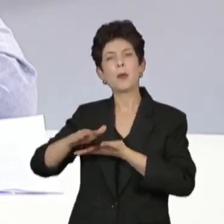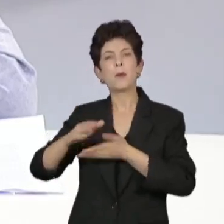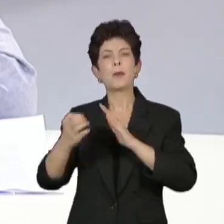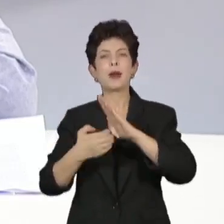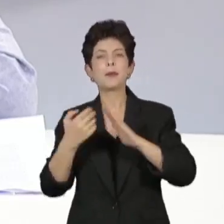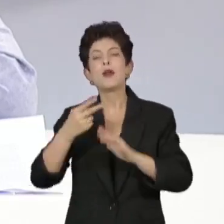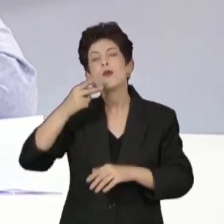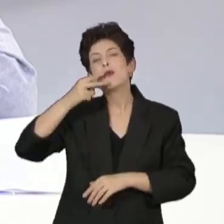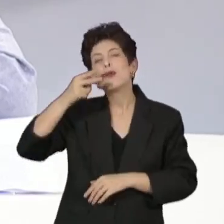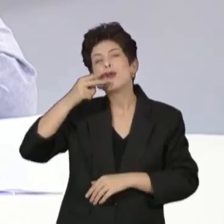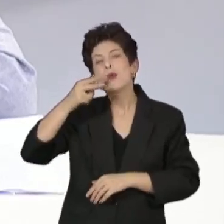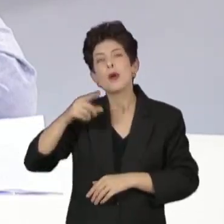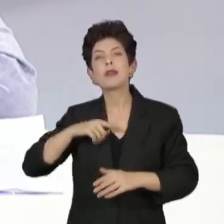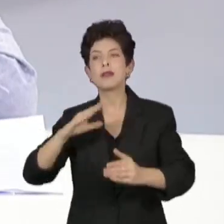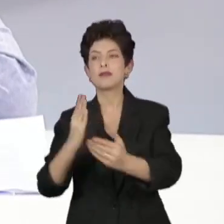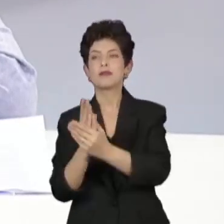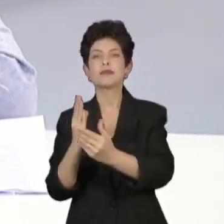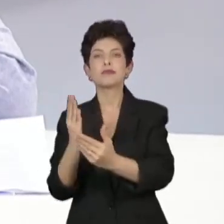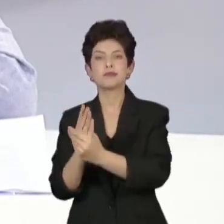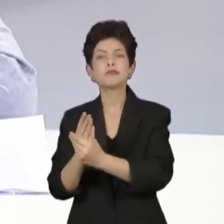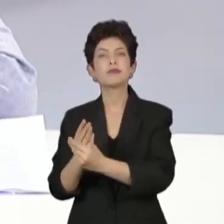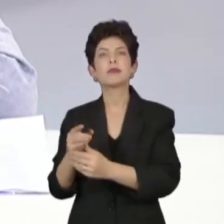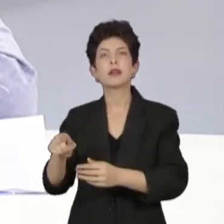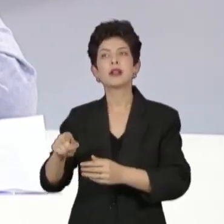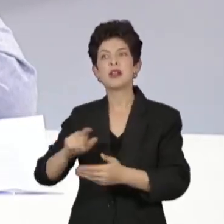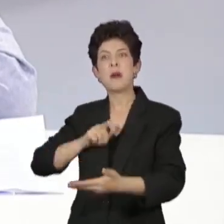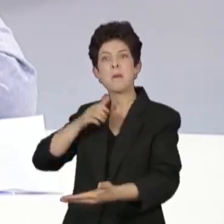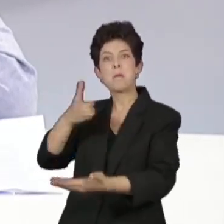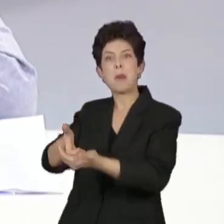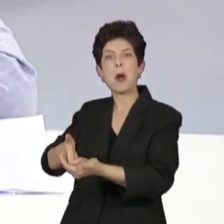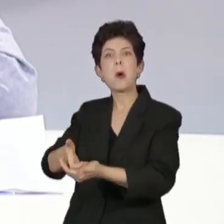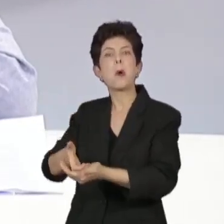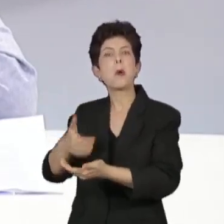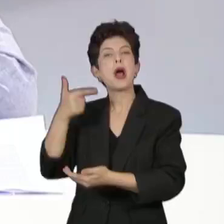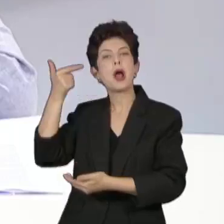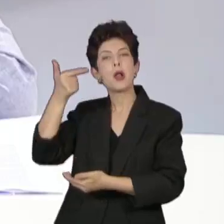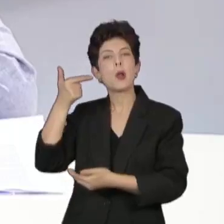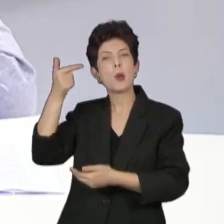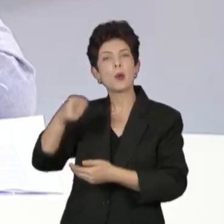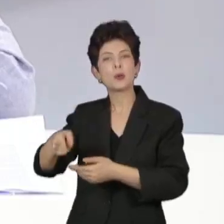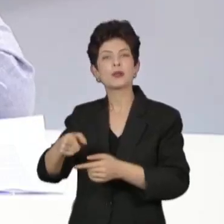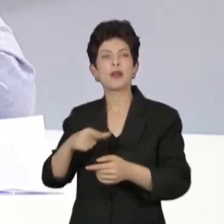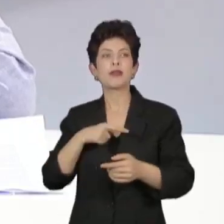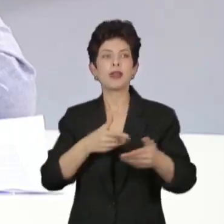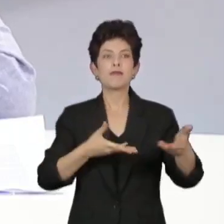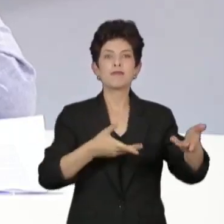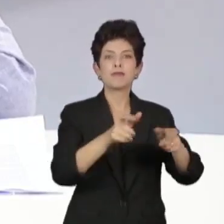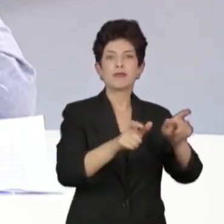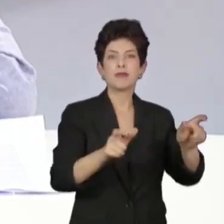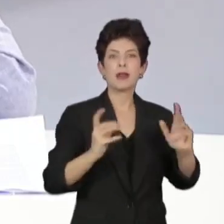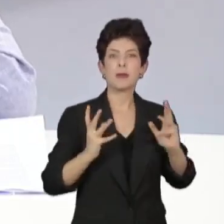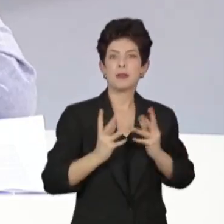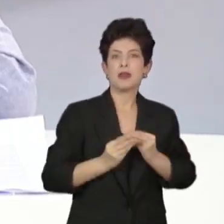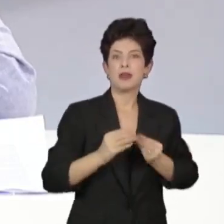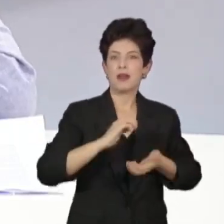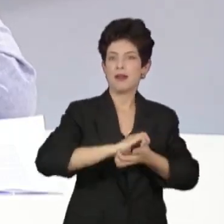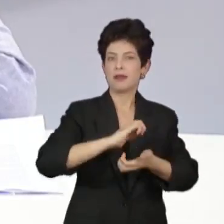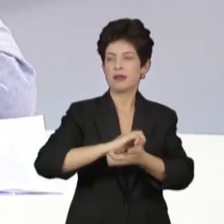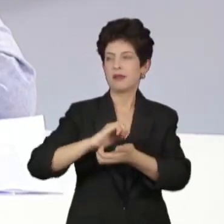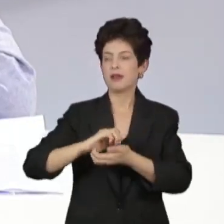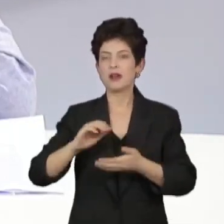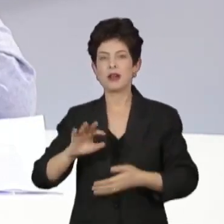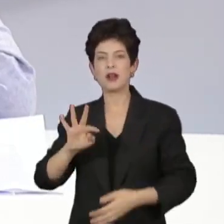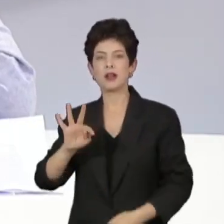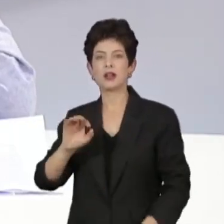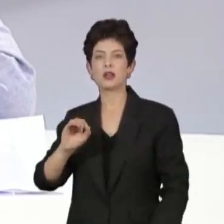tabaco com ações no STF bancou um evento em Londres que reuniu ministros do STF. O camarote que o ministro Dias